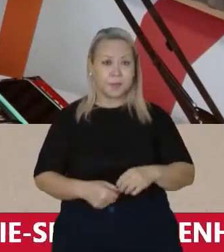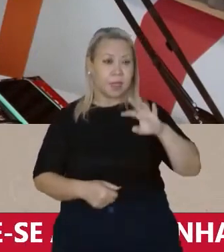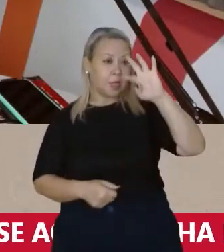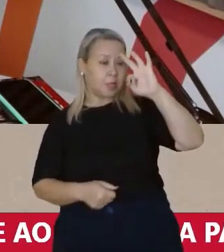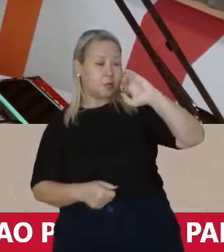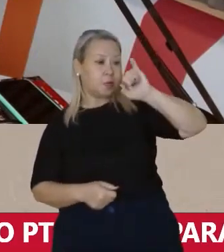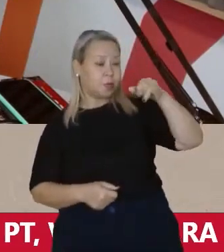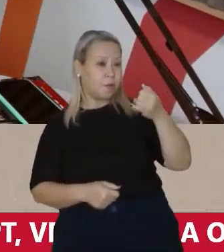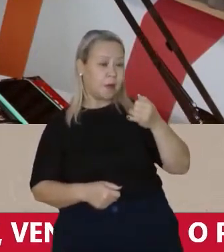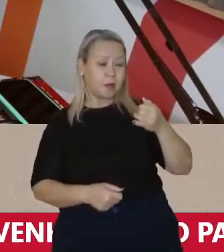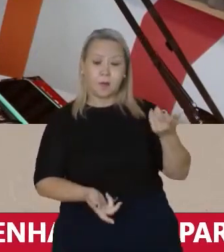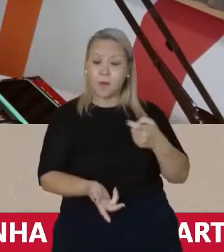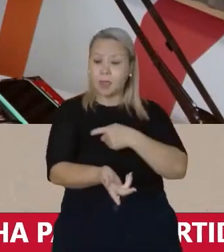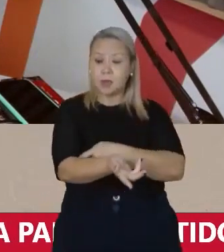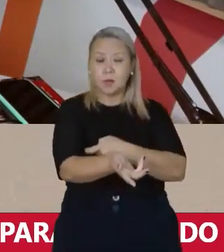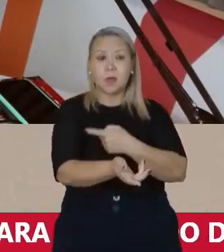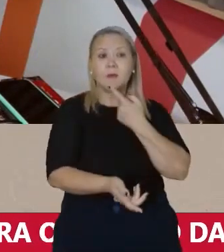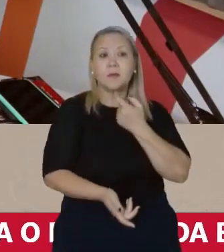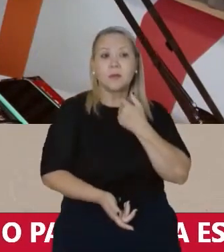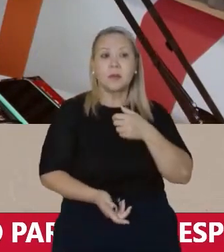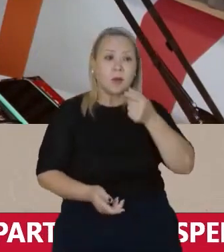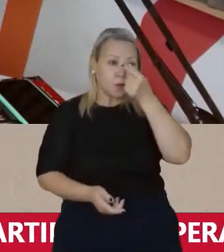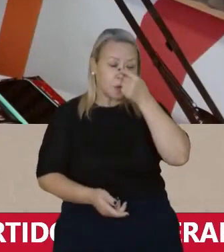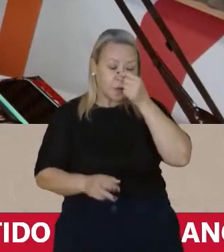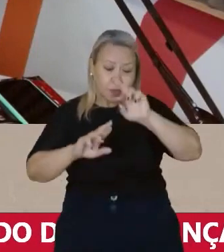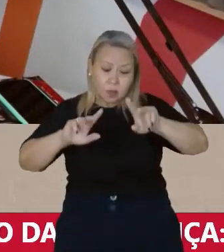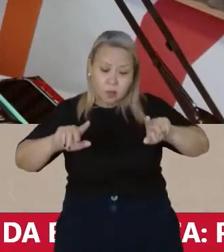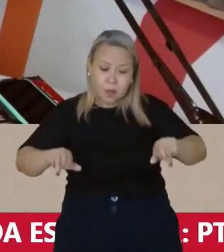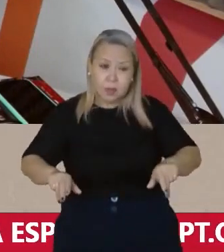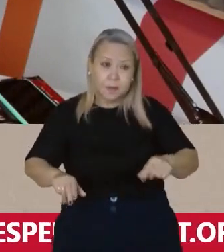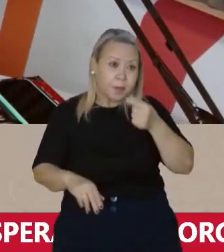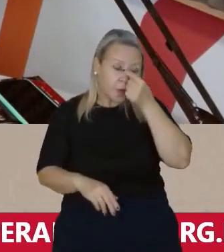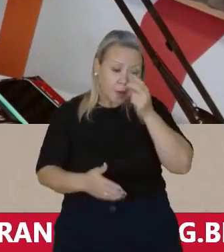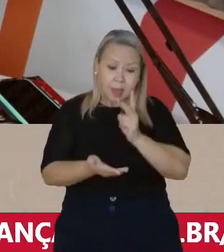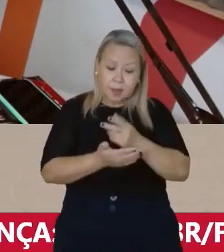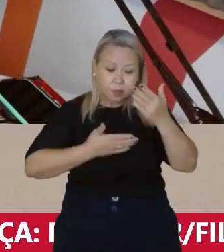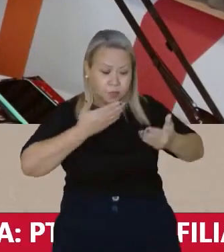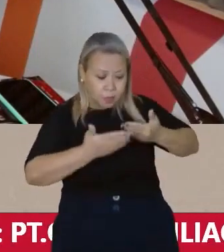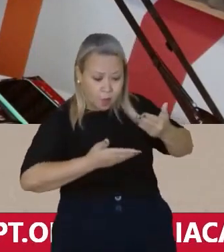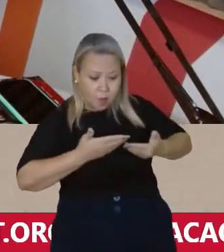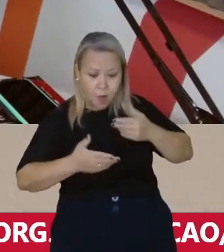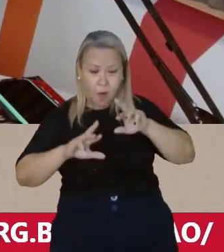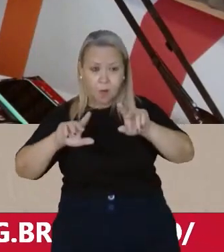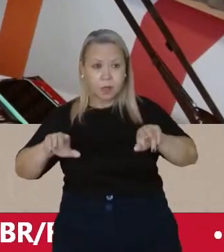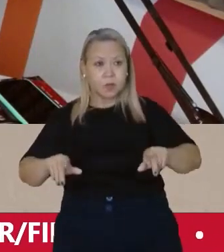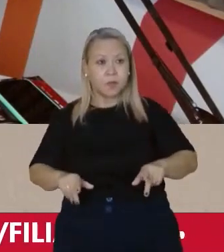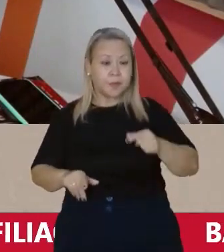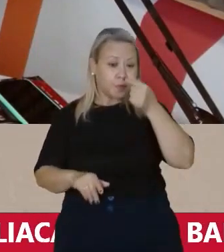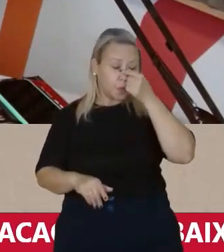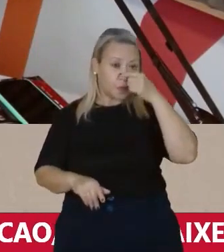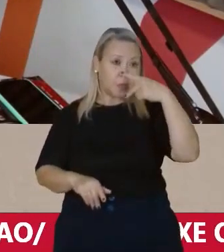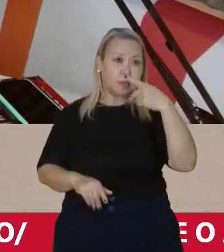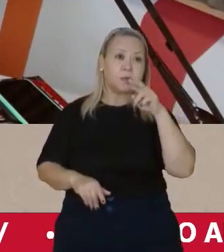transfusão de sangue. Ou seja, os evangélicos são diferentes. O evangélico sempre lidou com a diferença. Os evangélicos